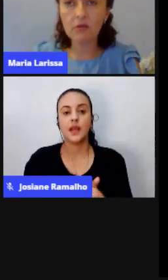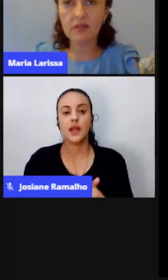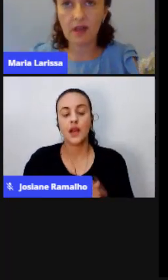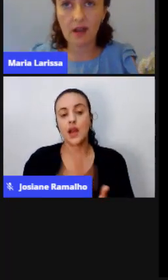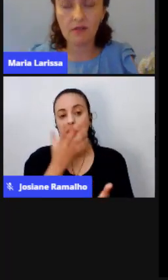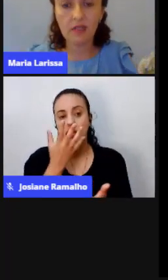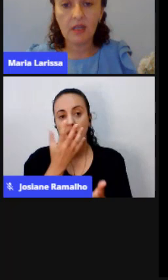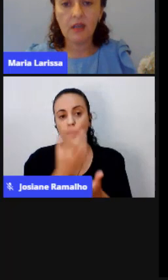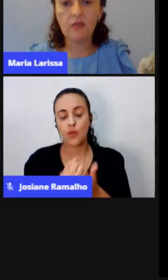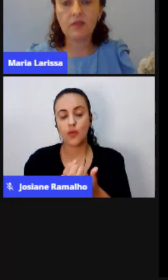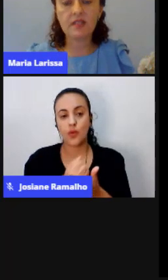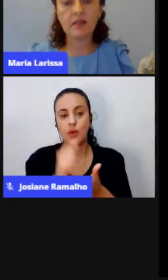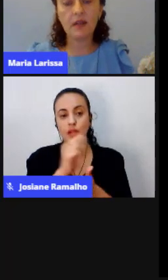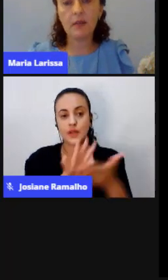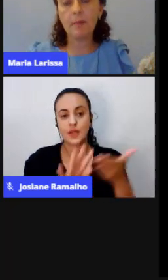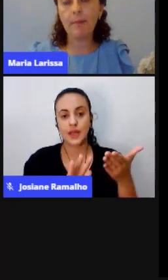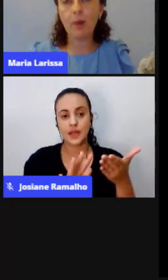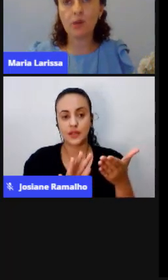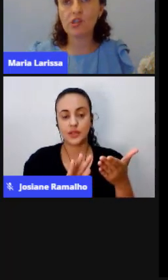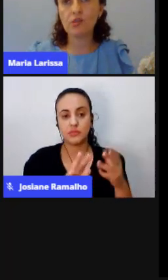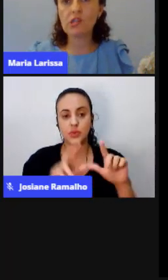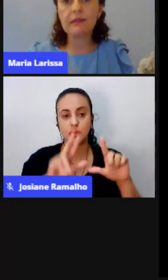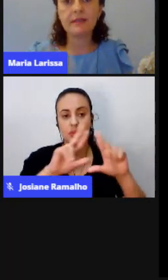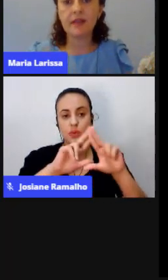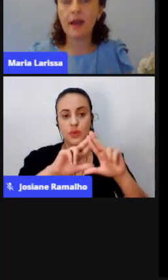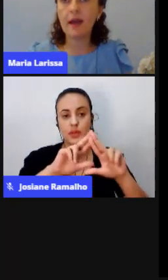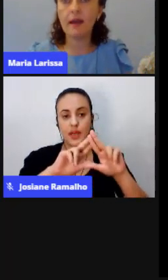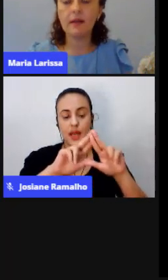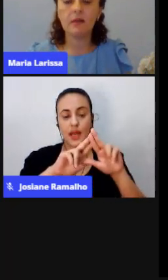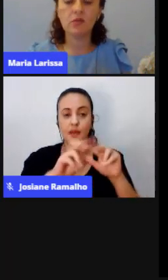no seu Drive e você pode